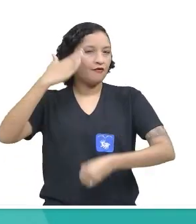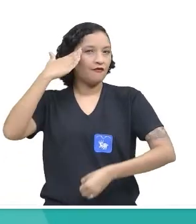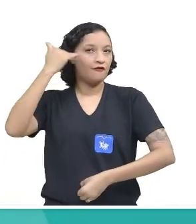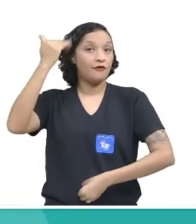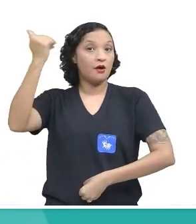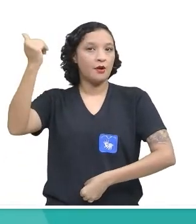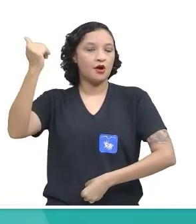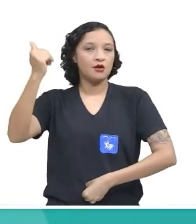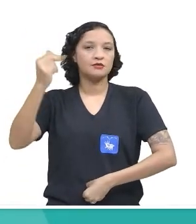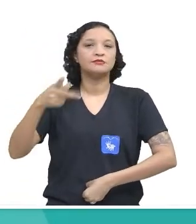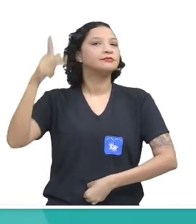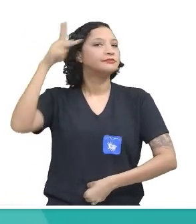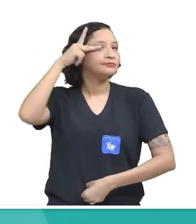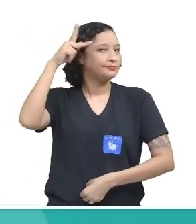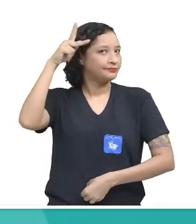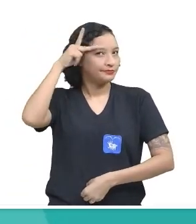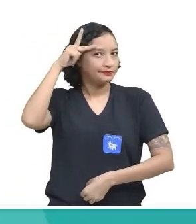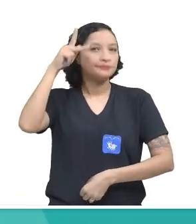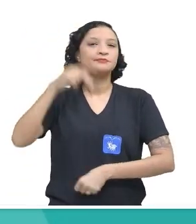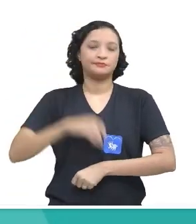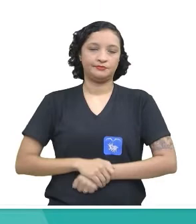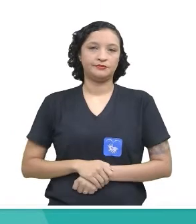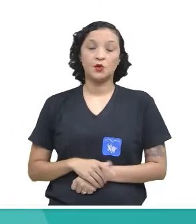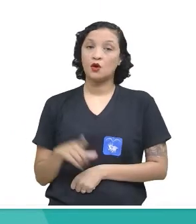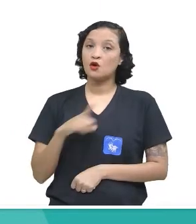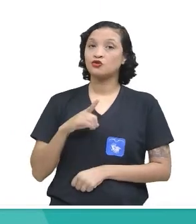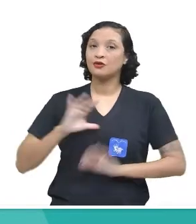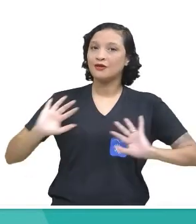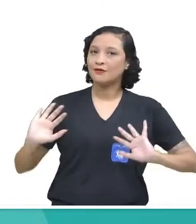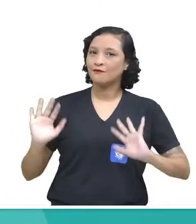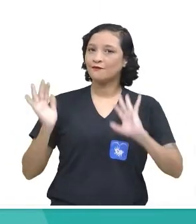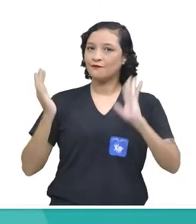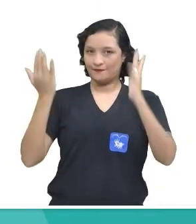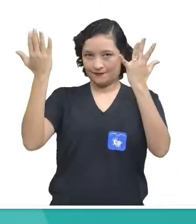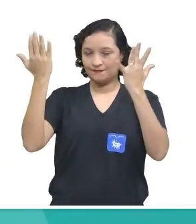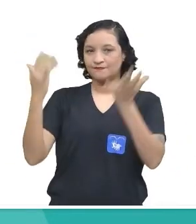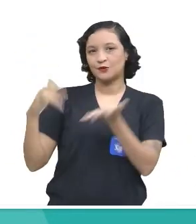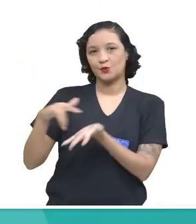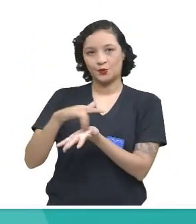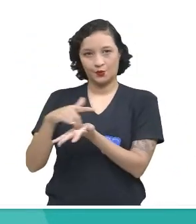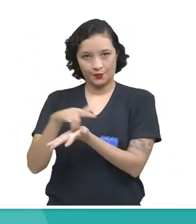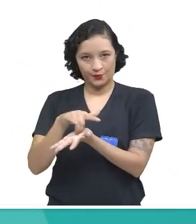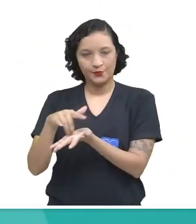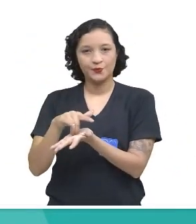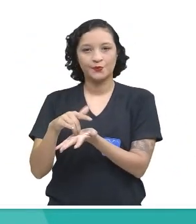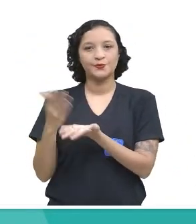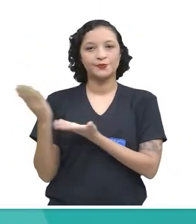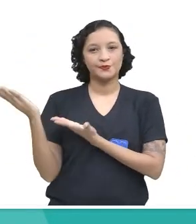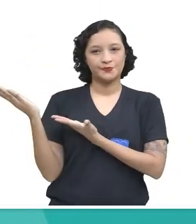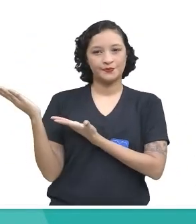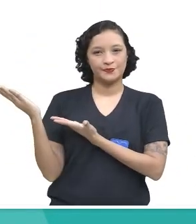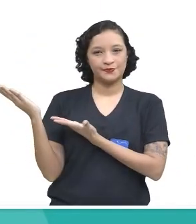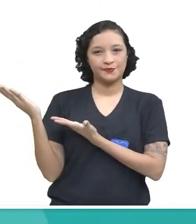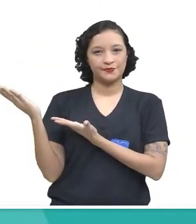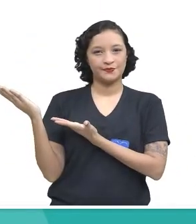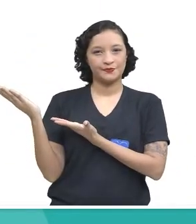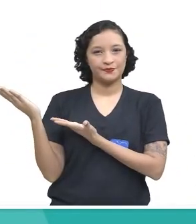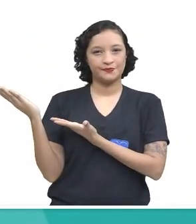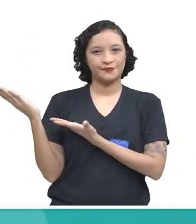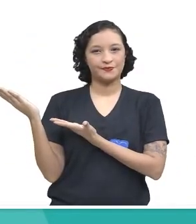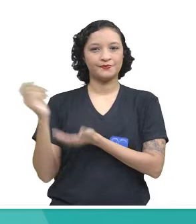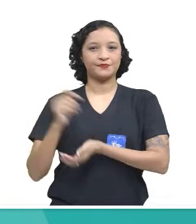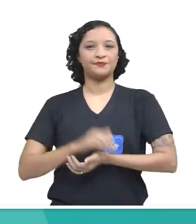é Parintins, onde nós temos aí o festival folclórico com esses dois bois que vocês estão vendo